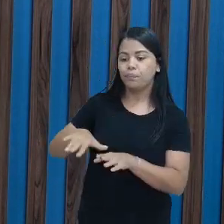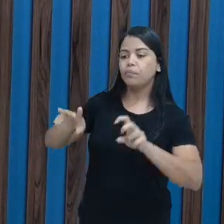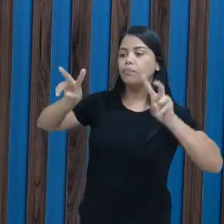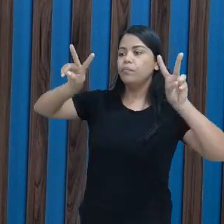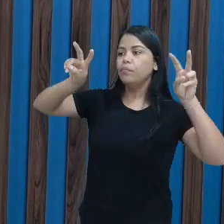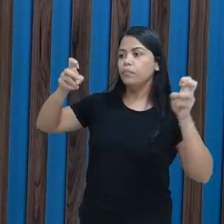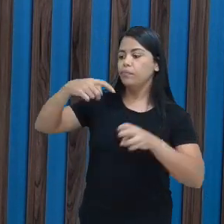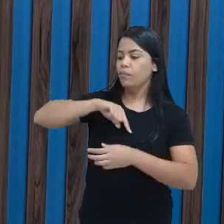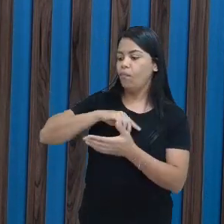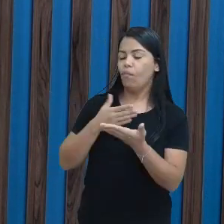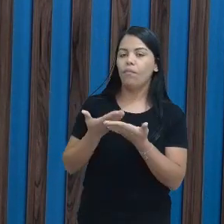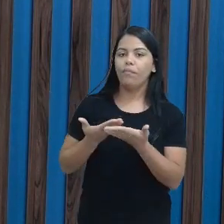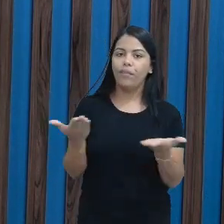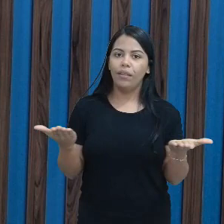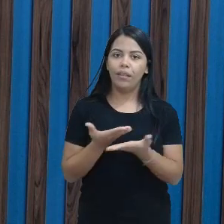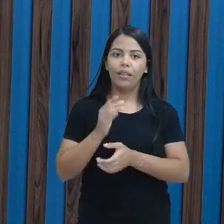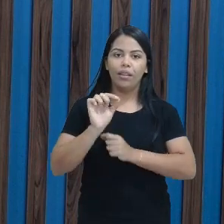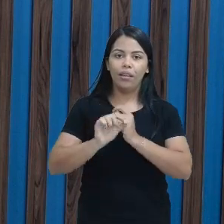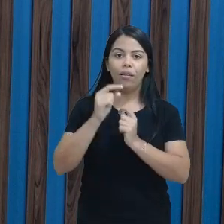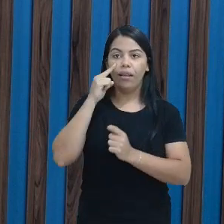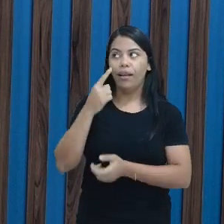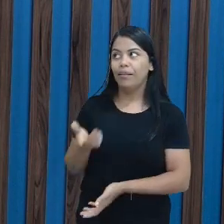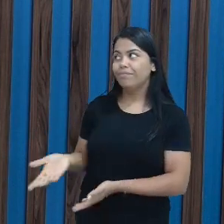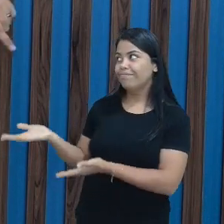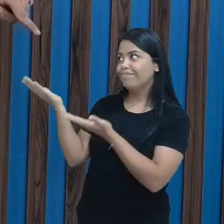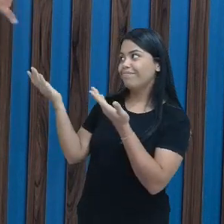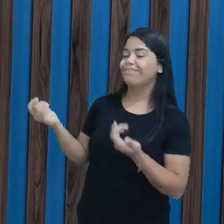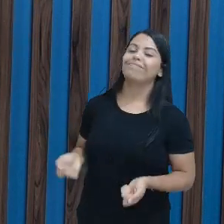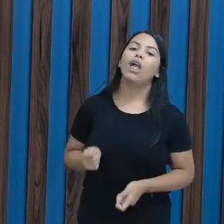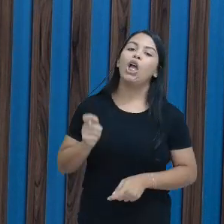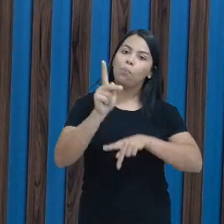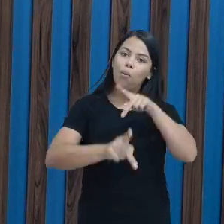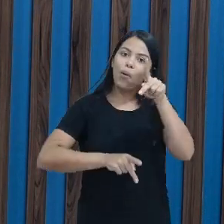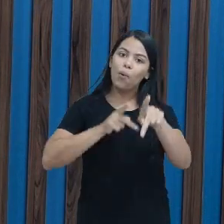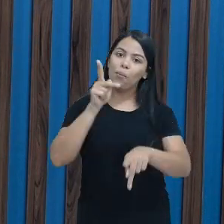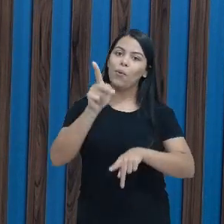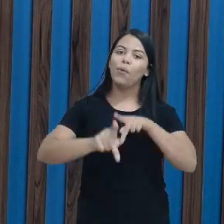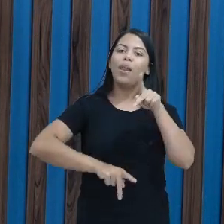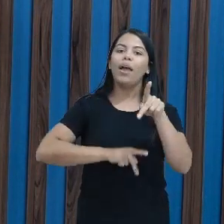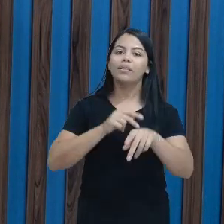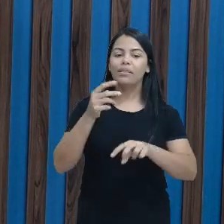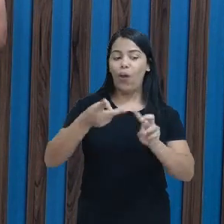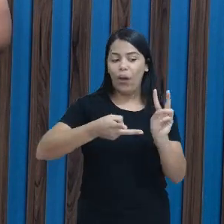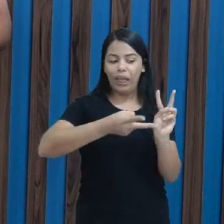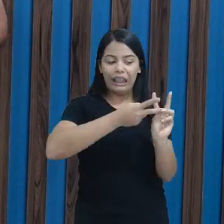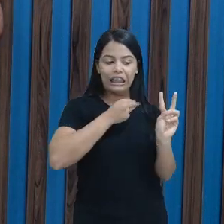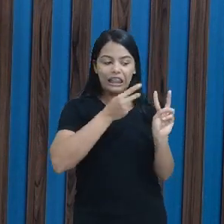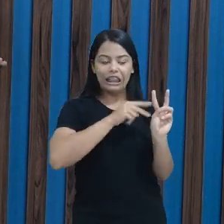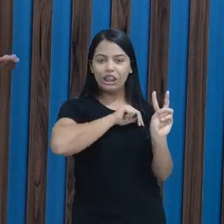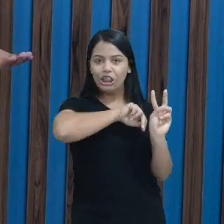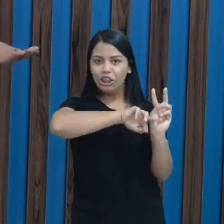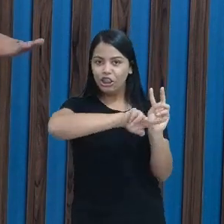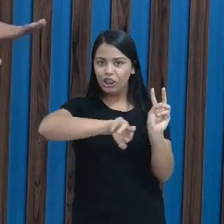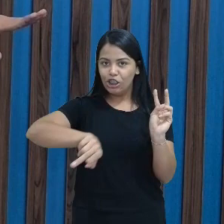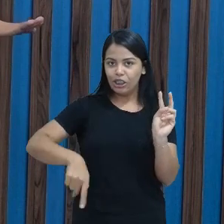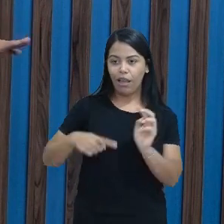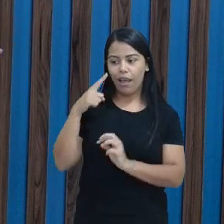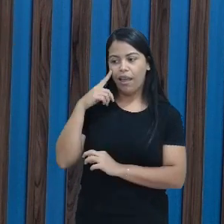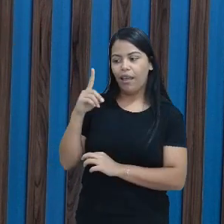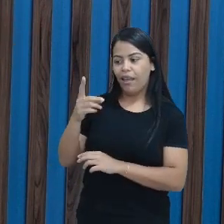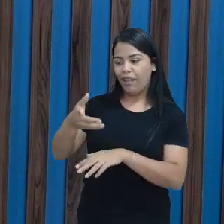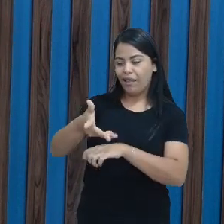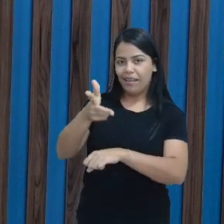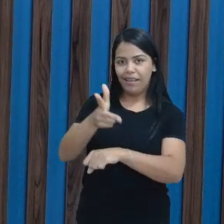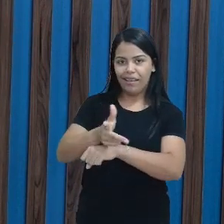Ó? Olha aqui, ó. Povos indígenas. Deivinho arrasa demais. Olha aí, Deivinho arrasando. Junto